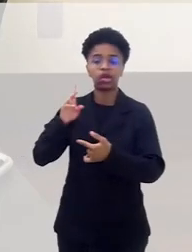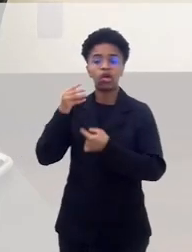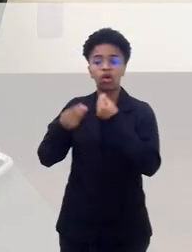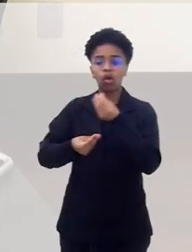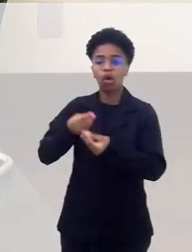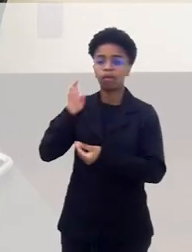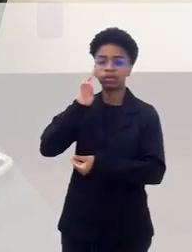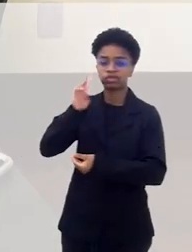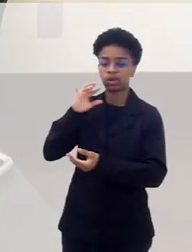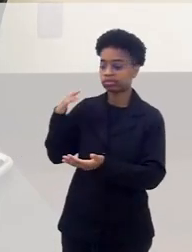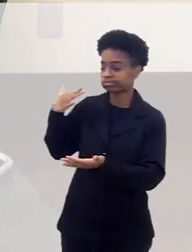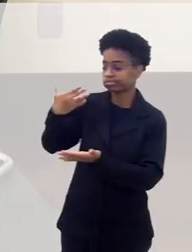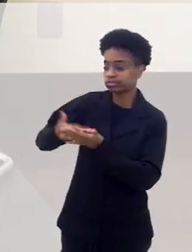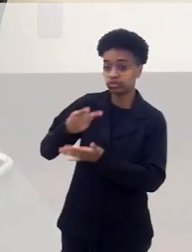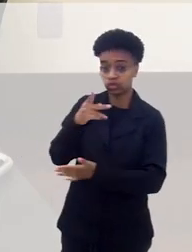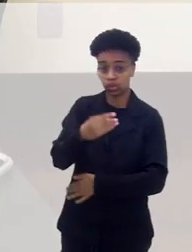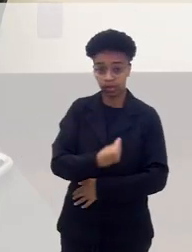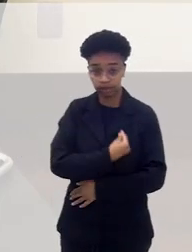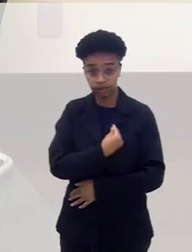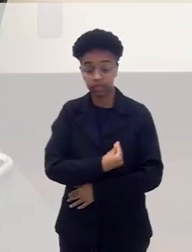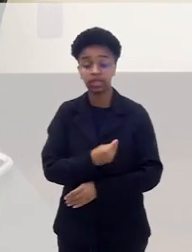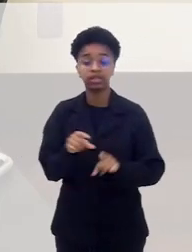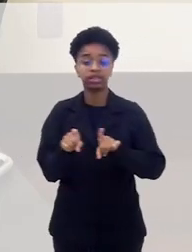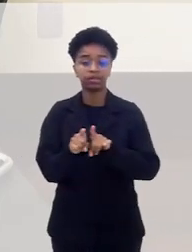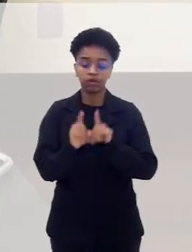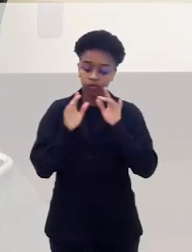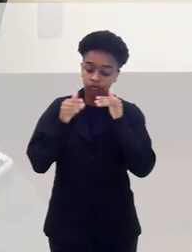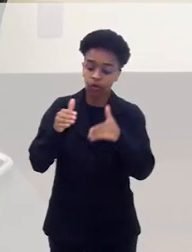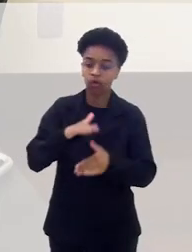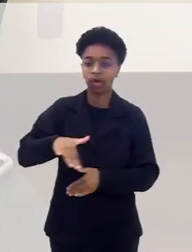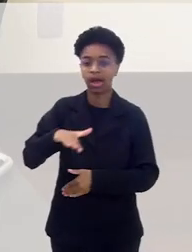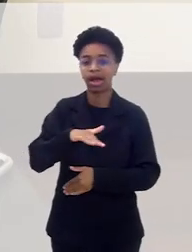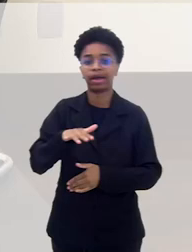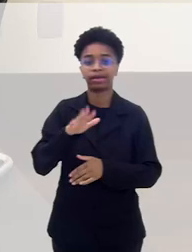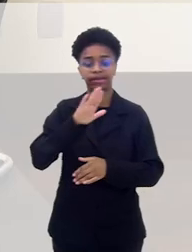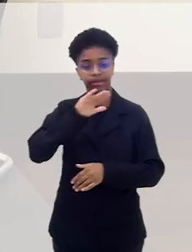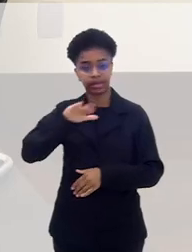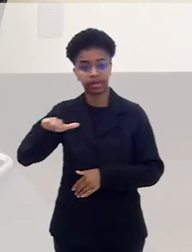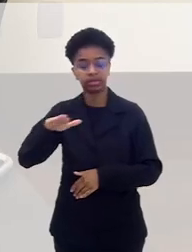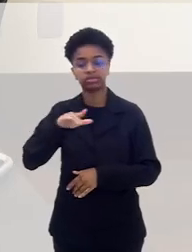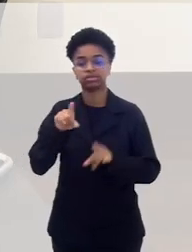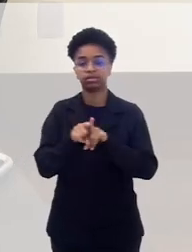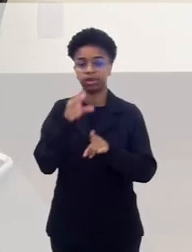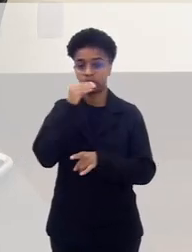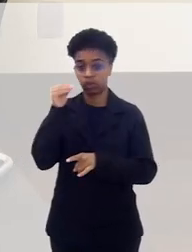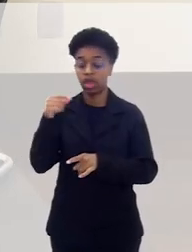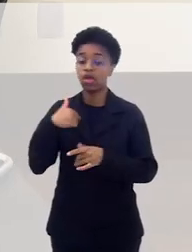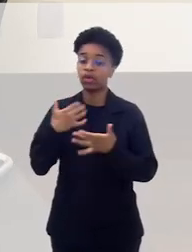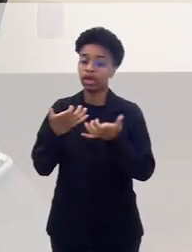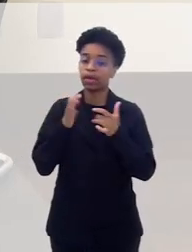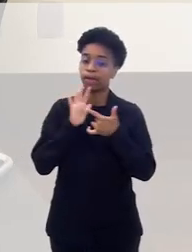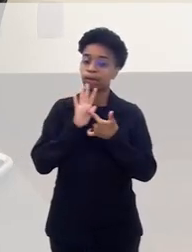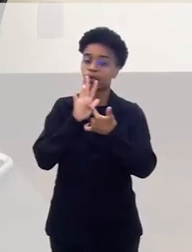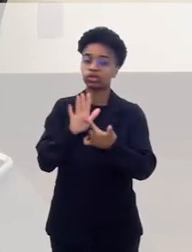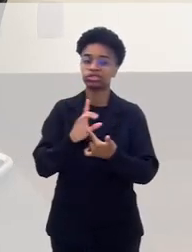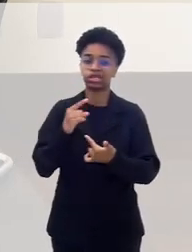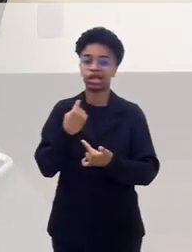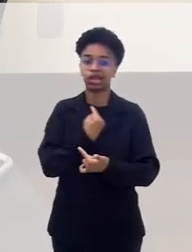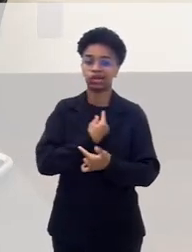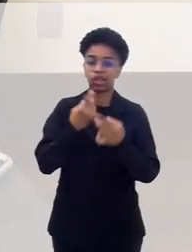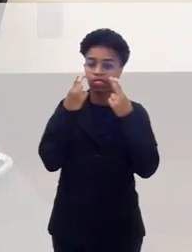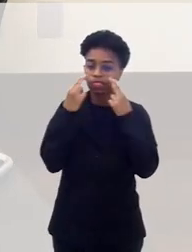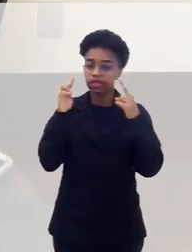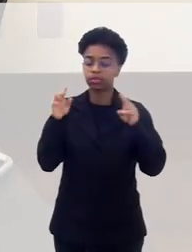sua história pega essa causa da Criança e do Adolescente né Queria deixar que esse testemunho e o nosso agradecimento